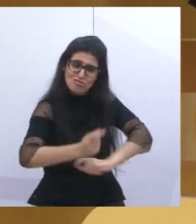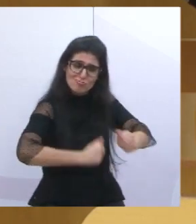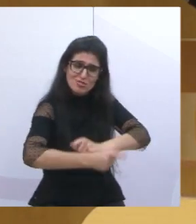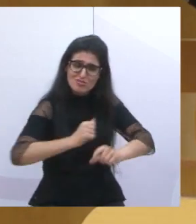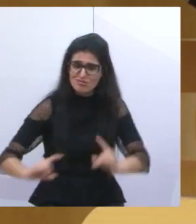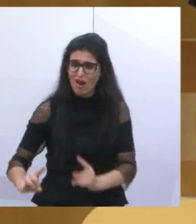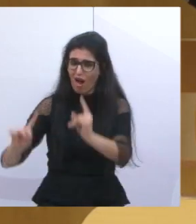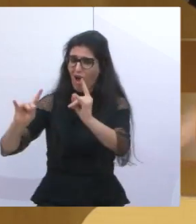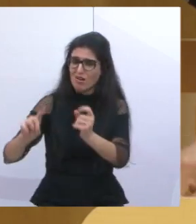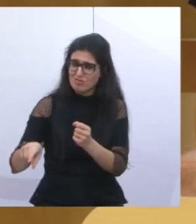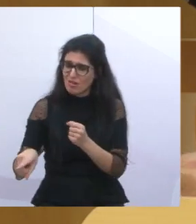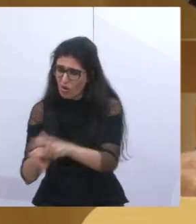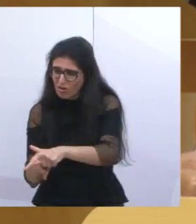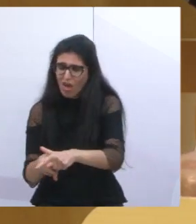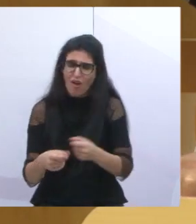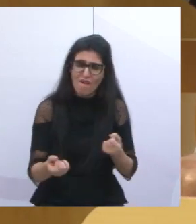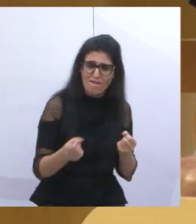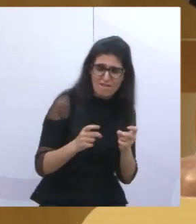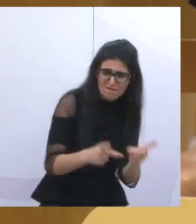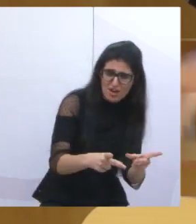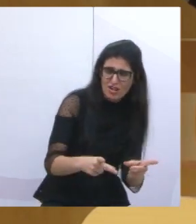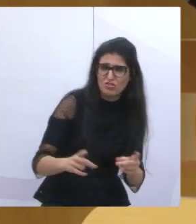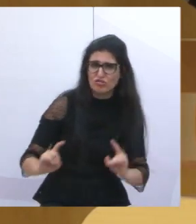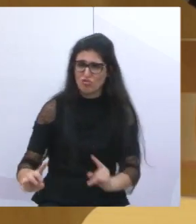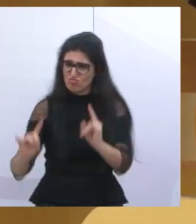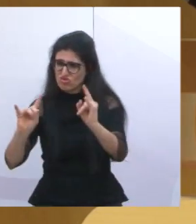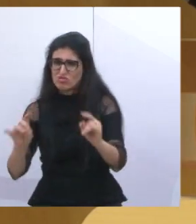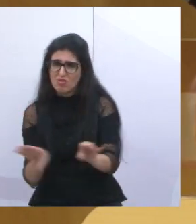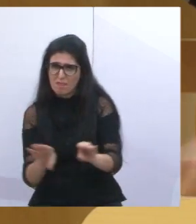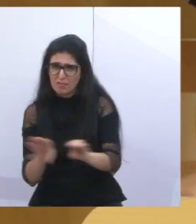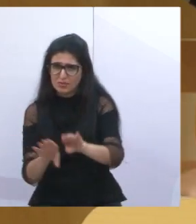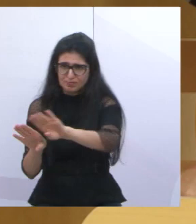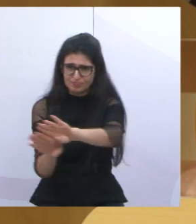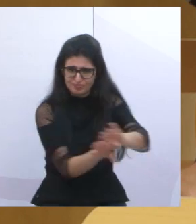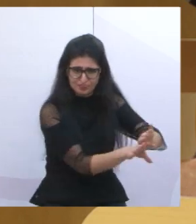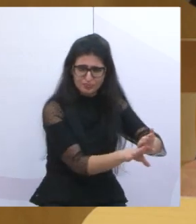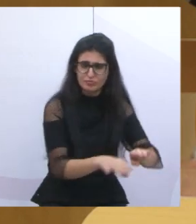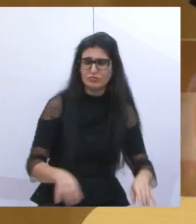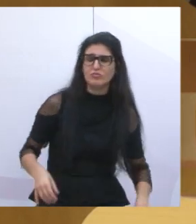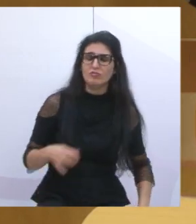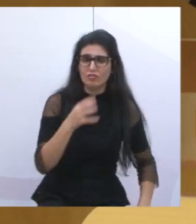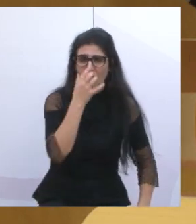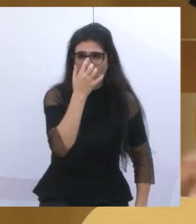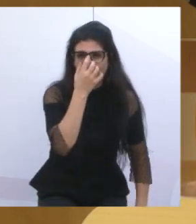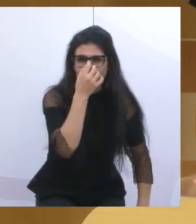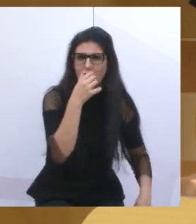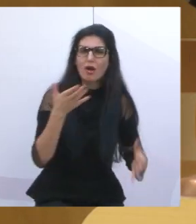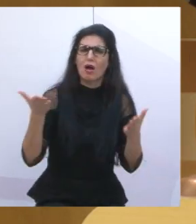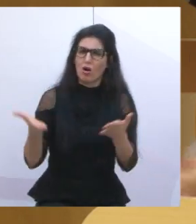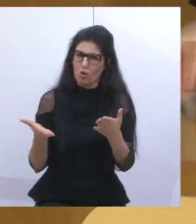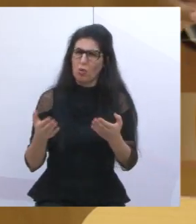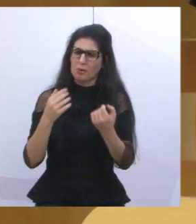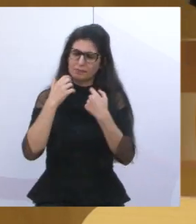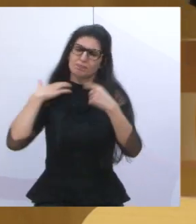Essa crítica que o governo faz, ela tem um mérito, e aqui eu sou obrigado a reconhecer. O governo tem